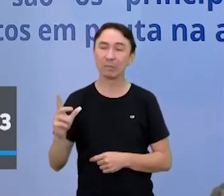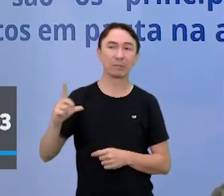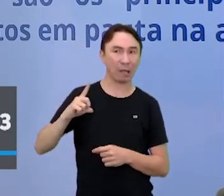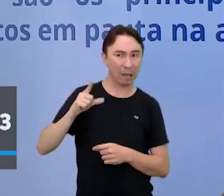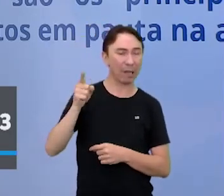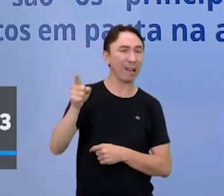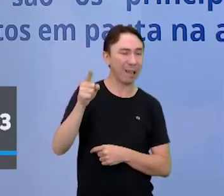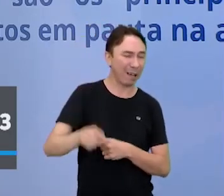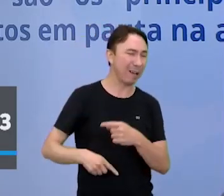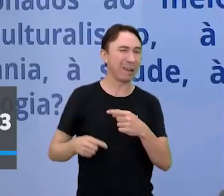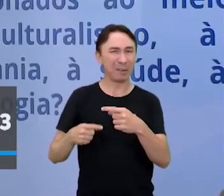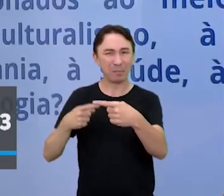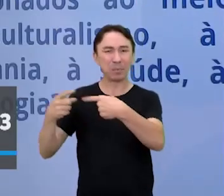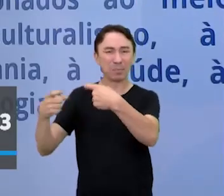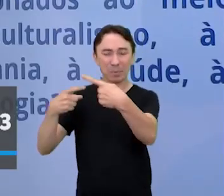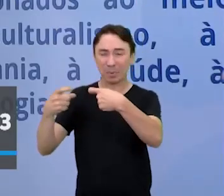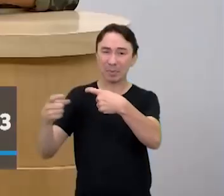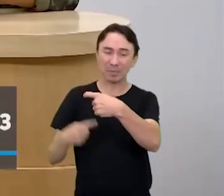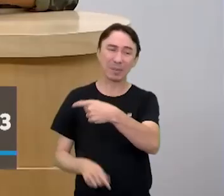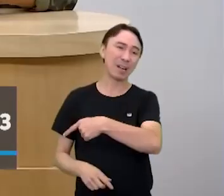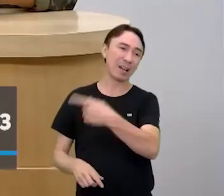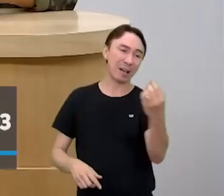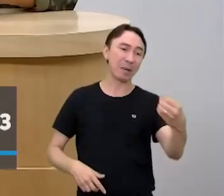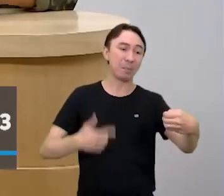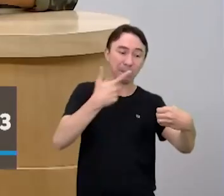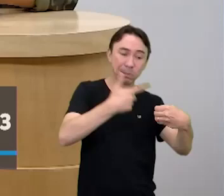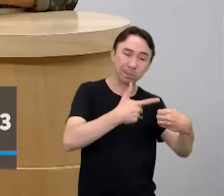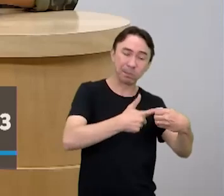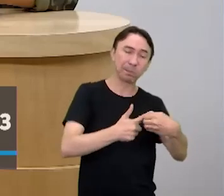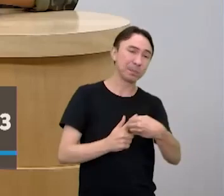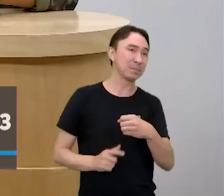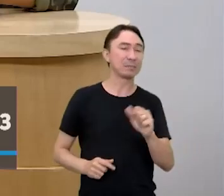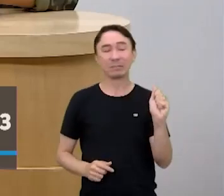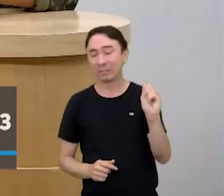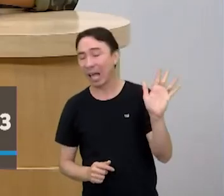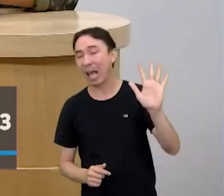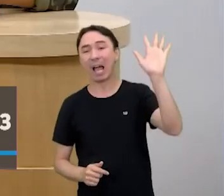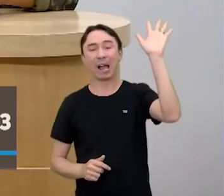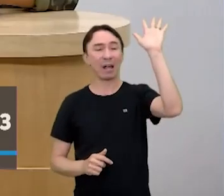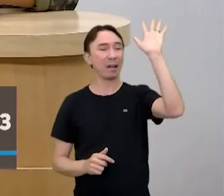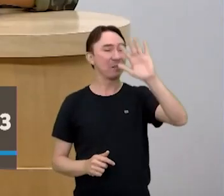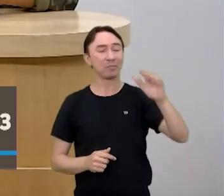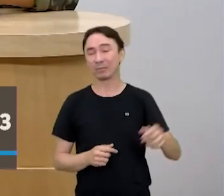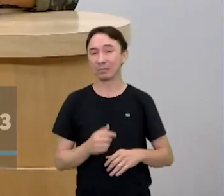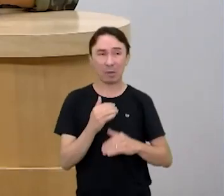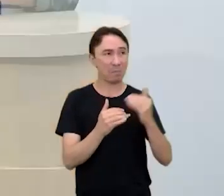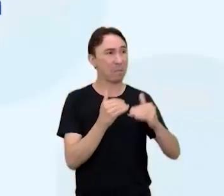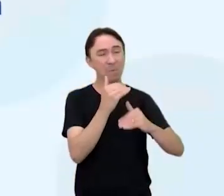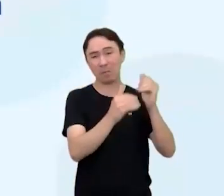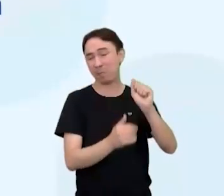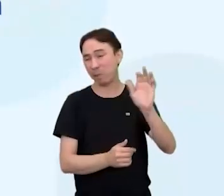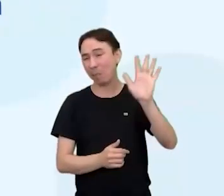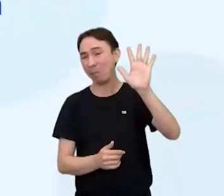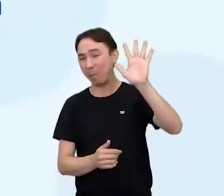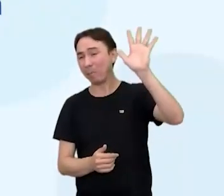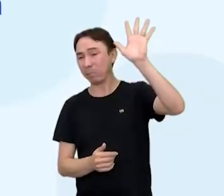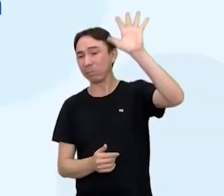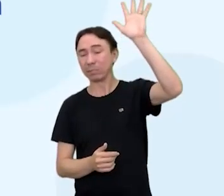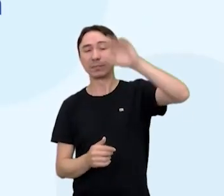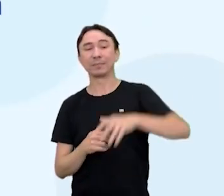tal. E aí eu trago... A fome no mundo, né? Agora eu trago outra pergunta para nós, tá na tela. Tá. Esses